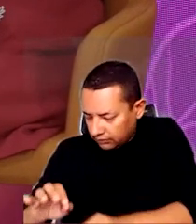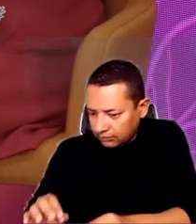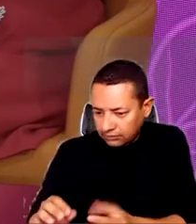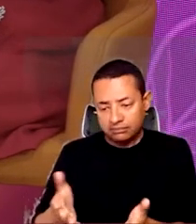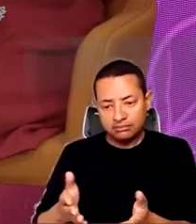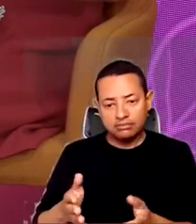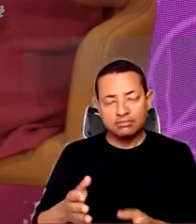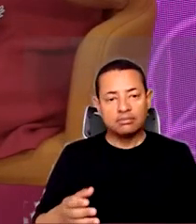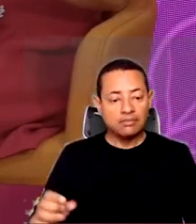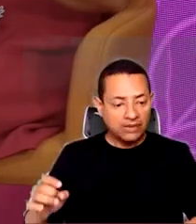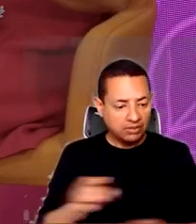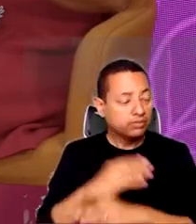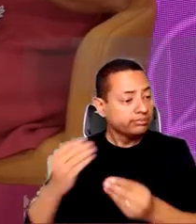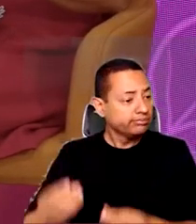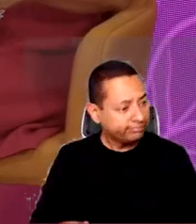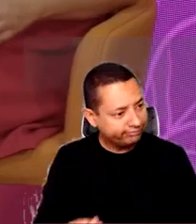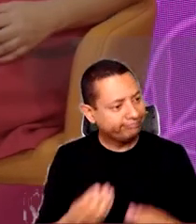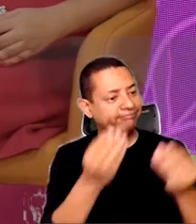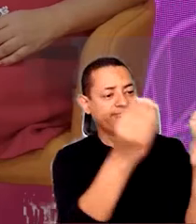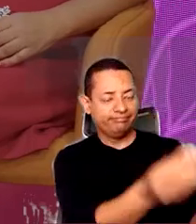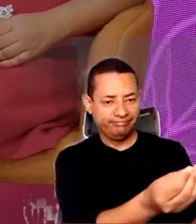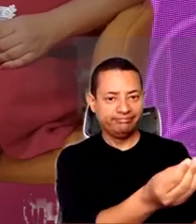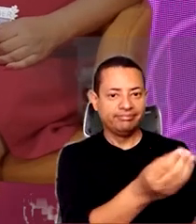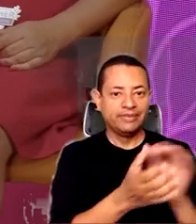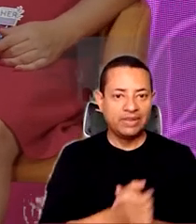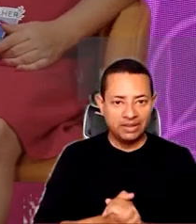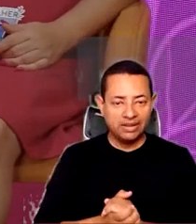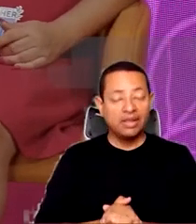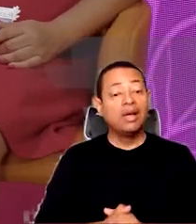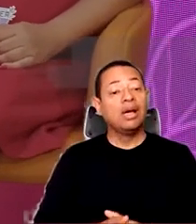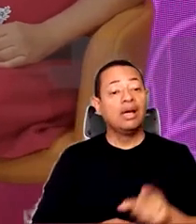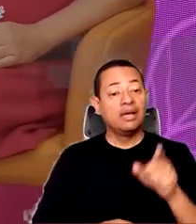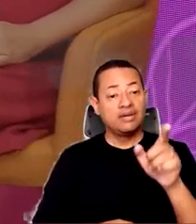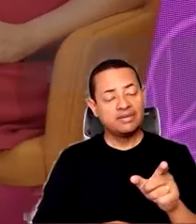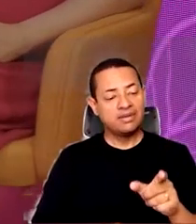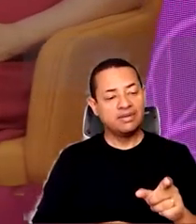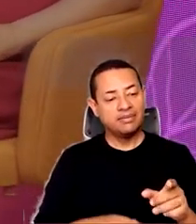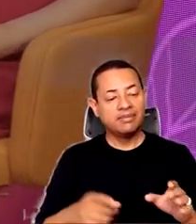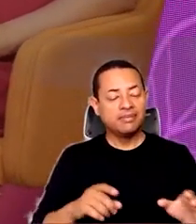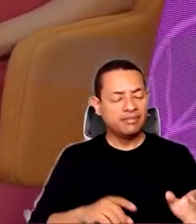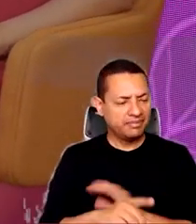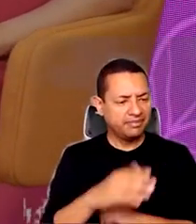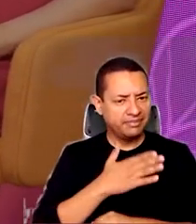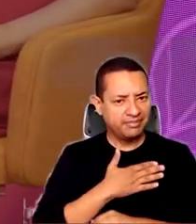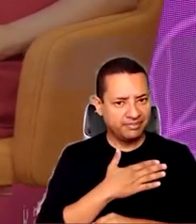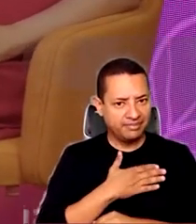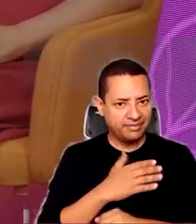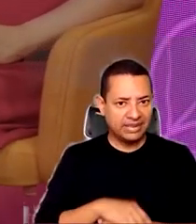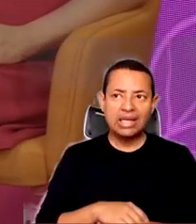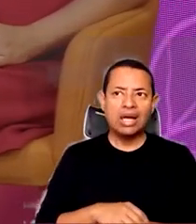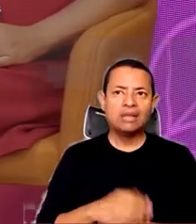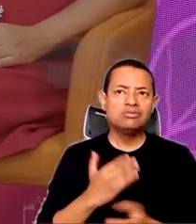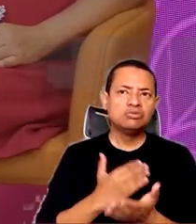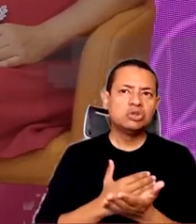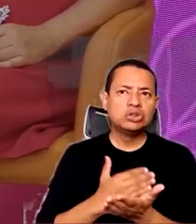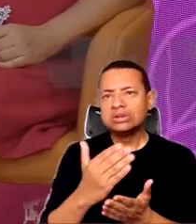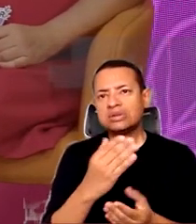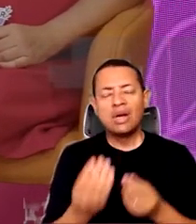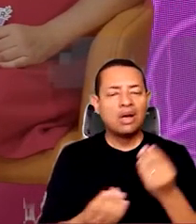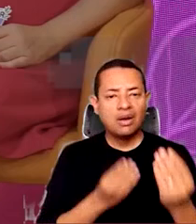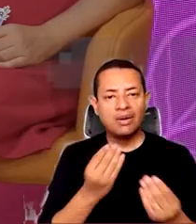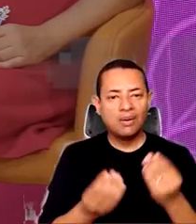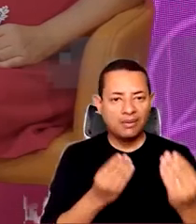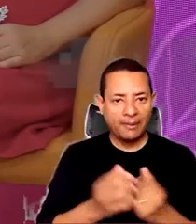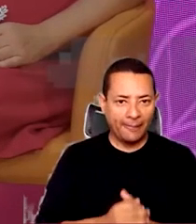do como se faz e até entregar e uma coisa interessante quando você me pergunta eh Nossa como foi o início